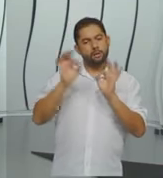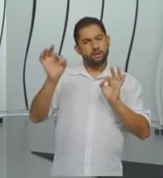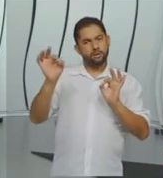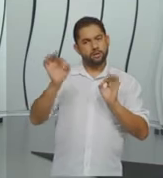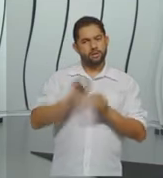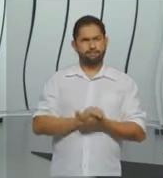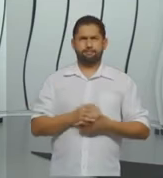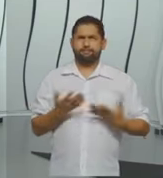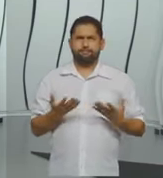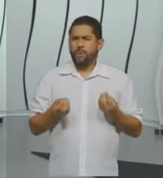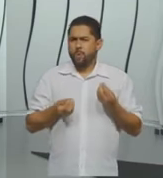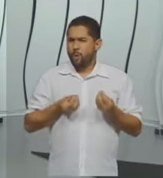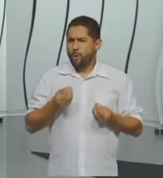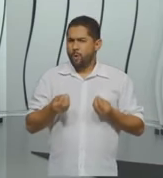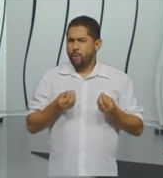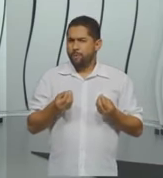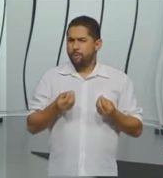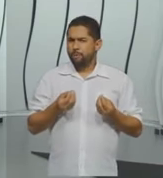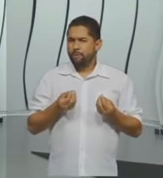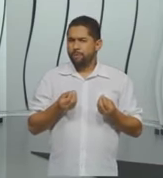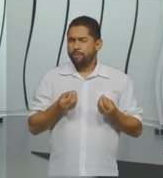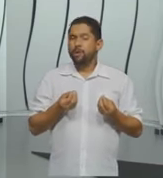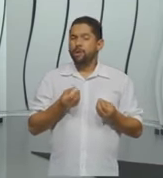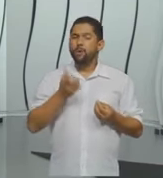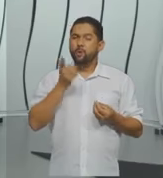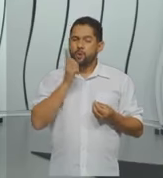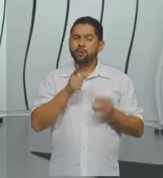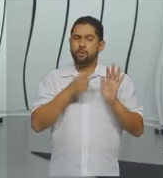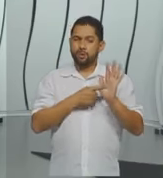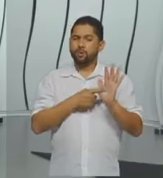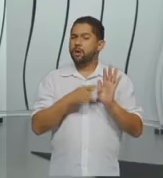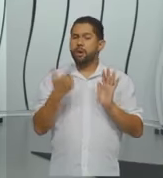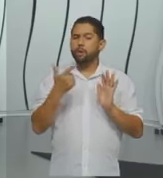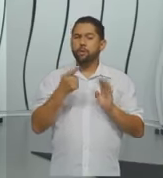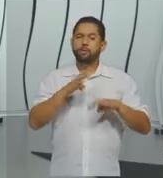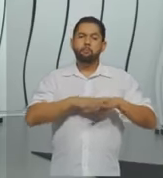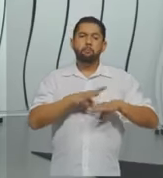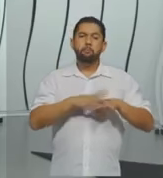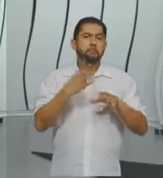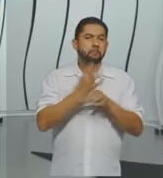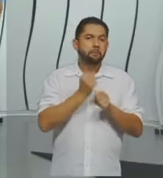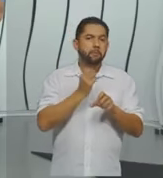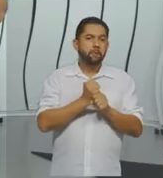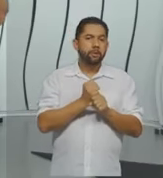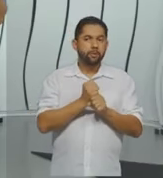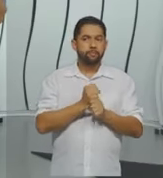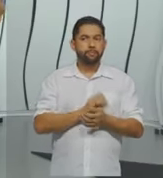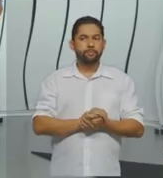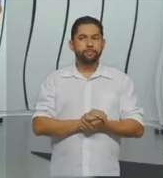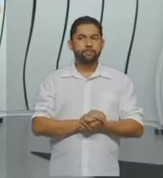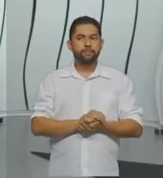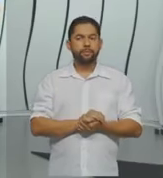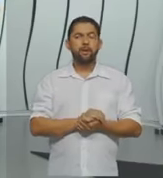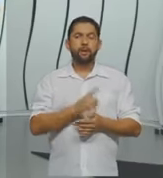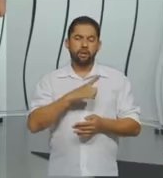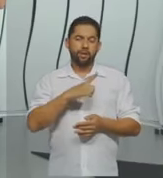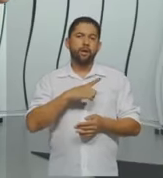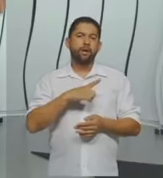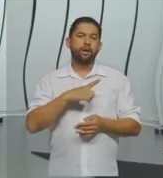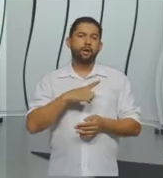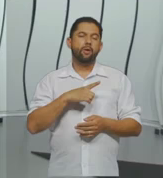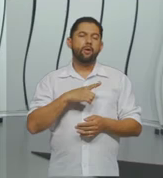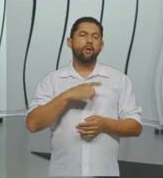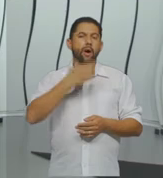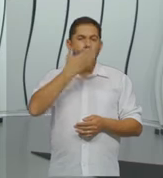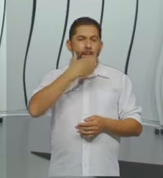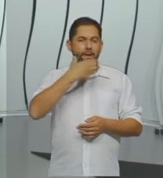que ele conseguiu mostrar sem fazer nenhum cálculo. Na verdade, ele mostrou isso, inclusive tem a ver com aquela famosa história da maçã